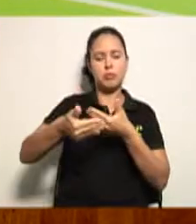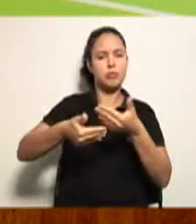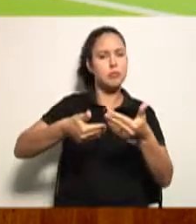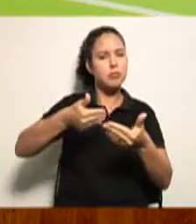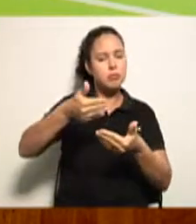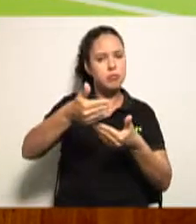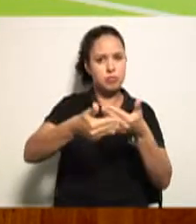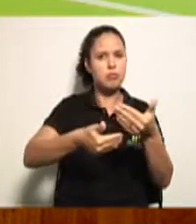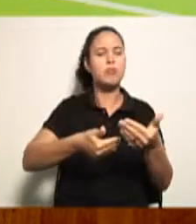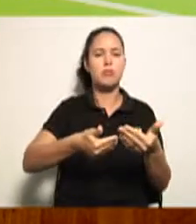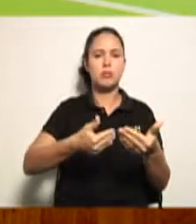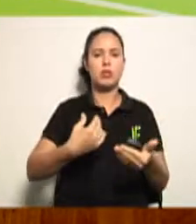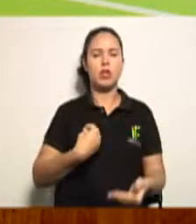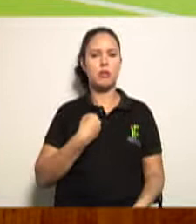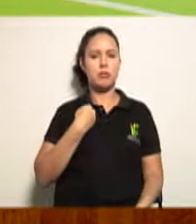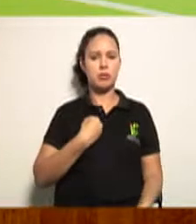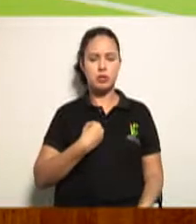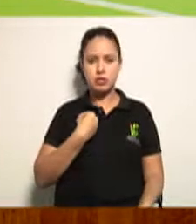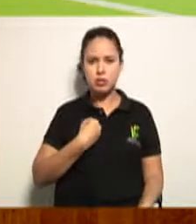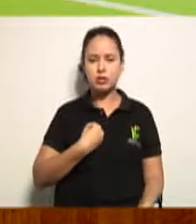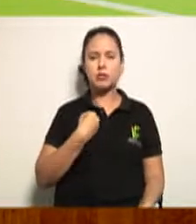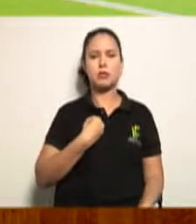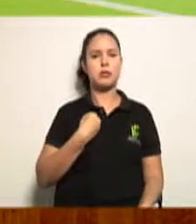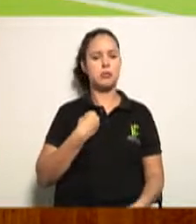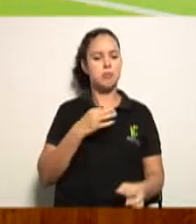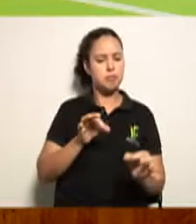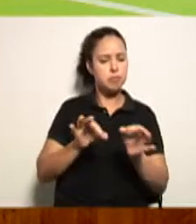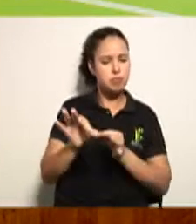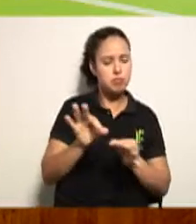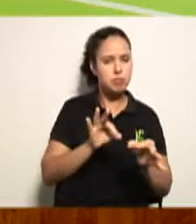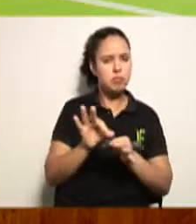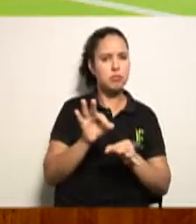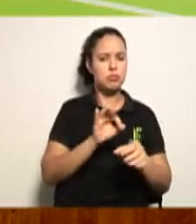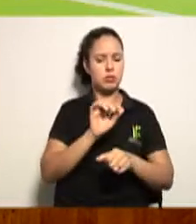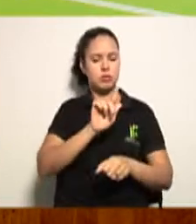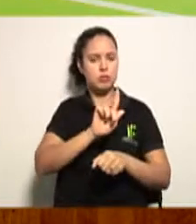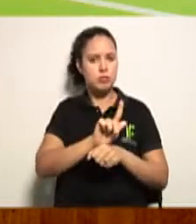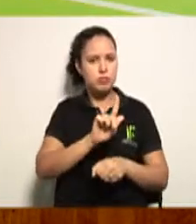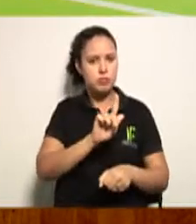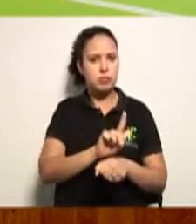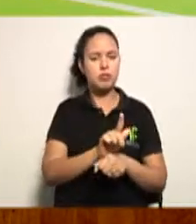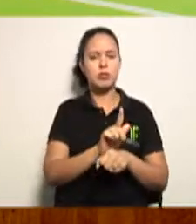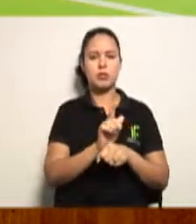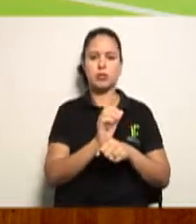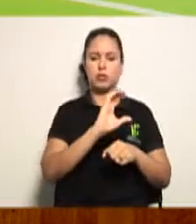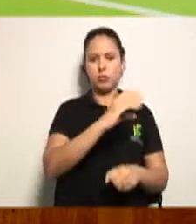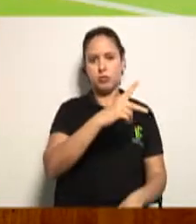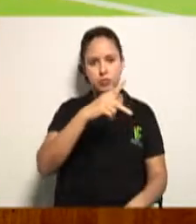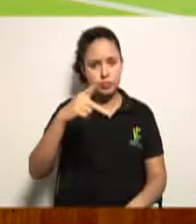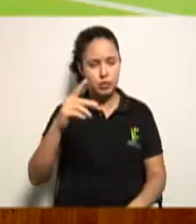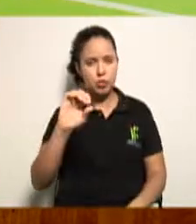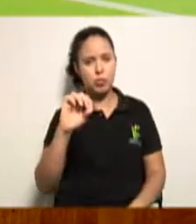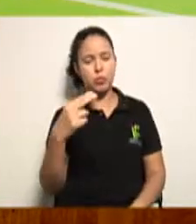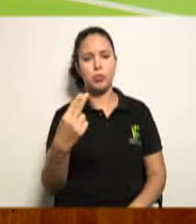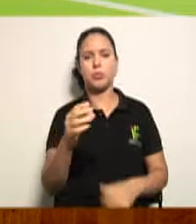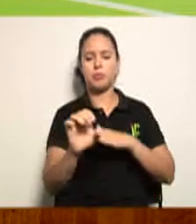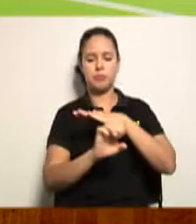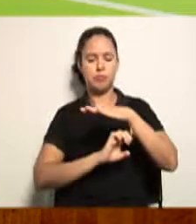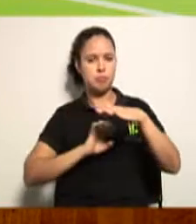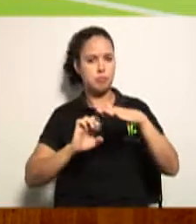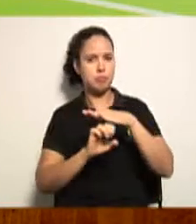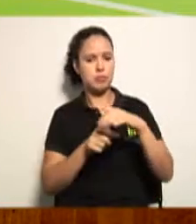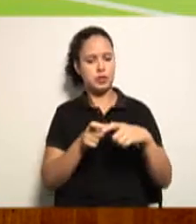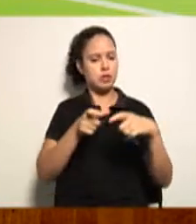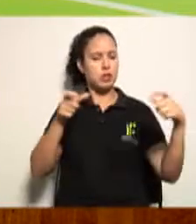longo da nossa vida para gerir uma cooperativa ou uma empresa pequena, média ou de grande